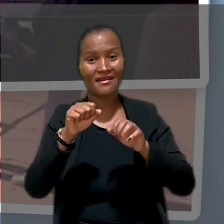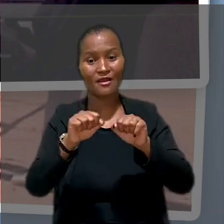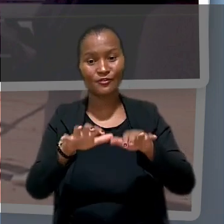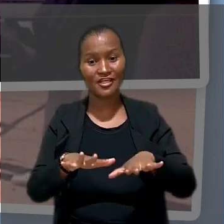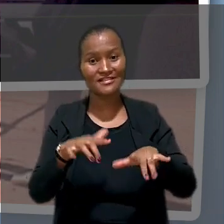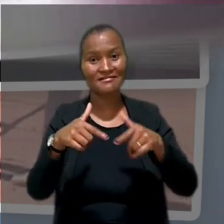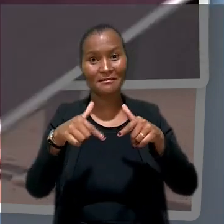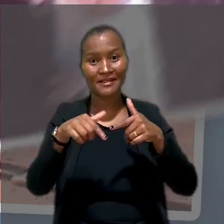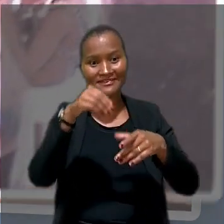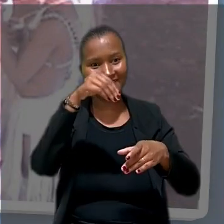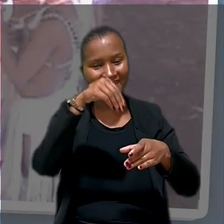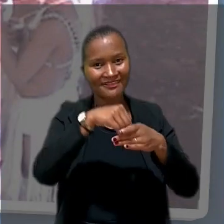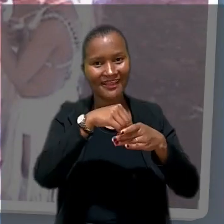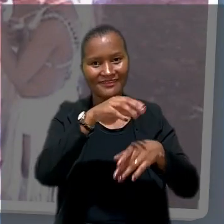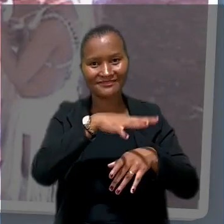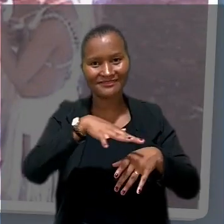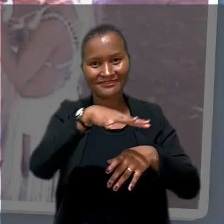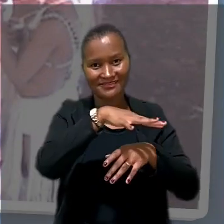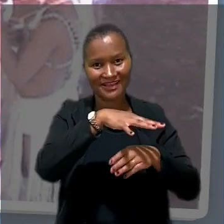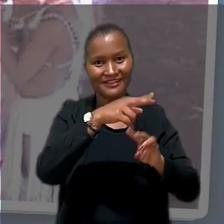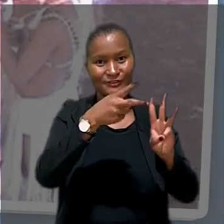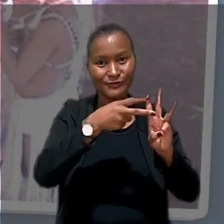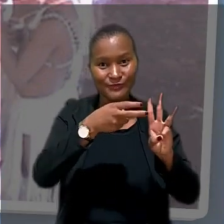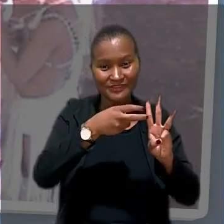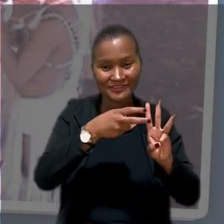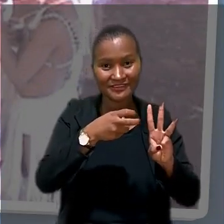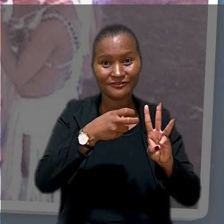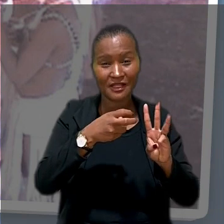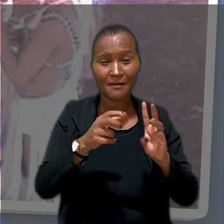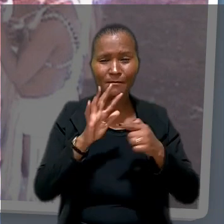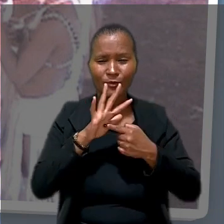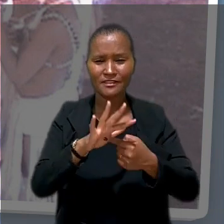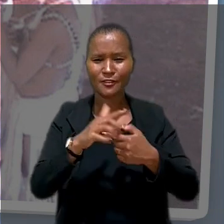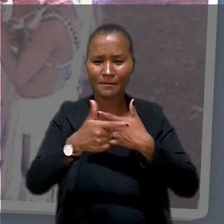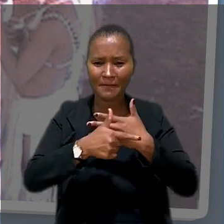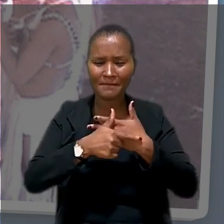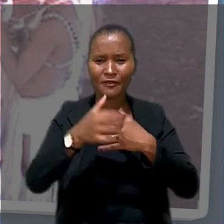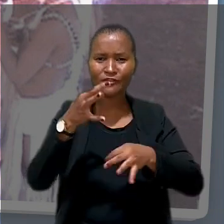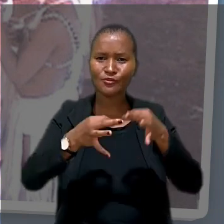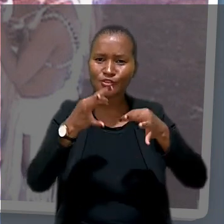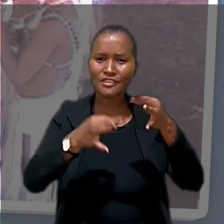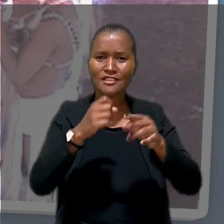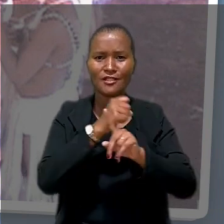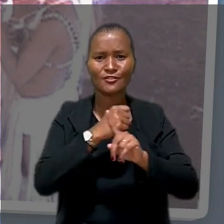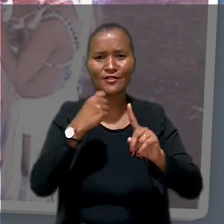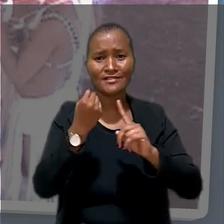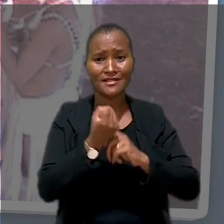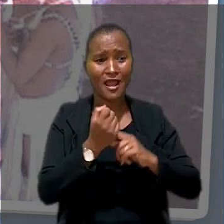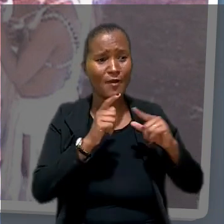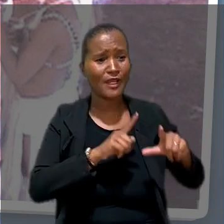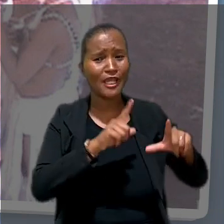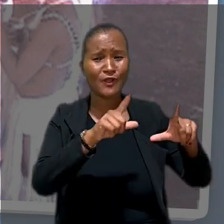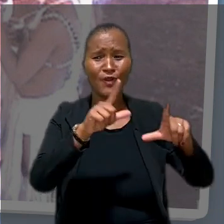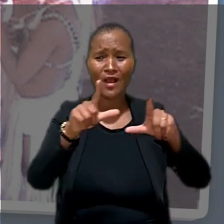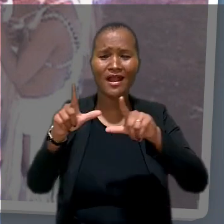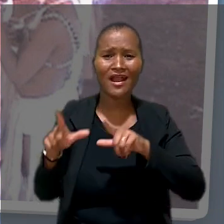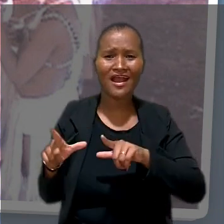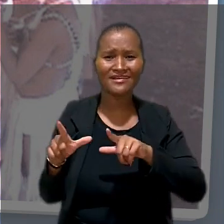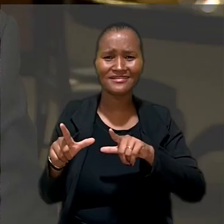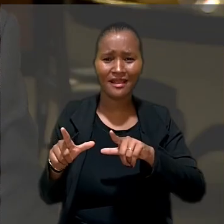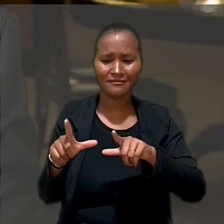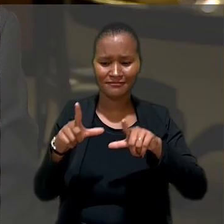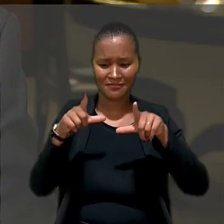uma aldeia indígena, demonstrando realmente esse papel dessa justiça social em locais,